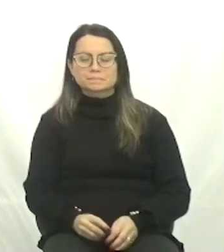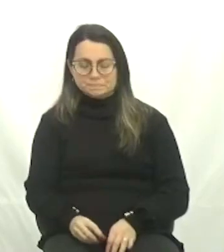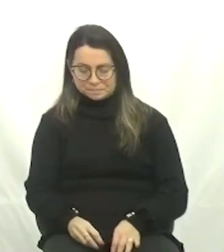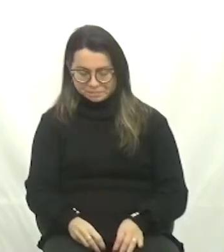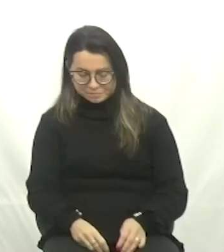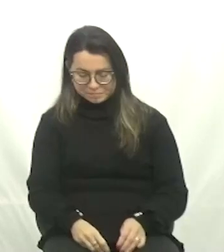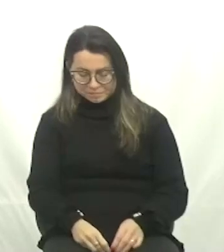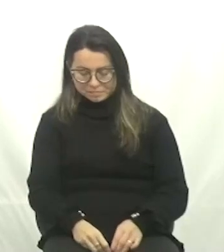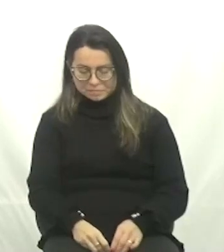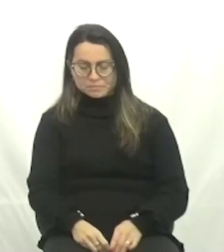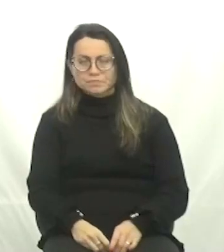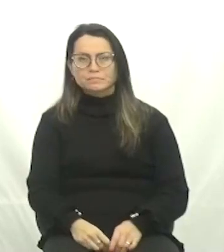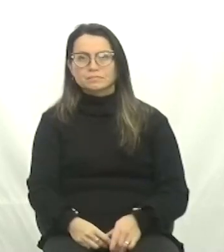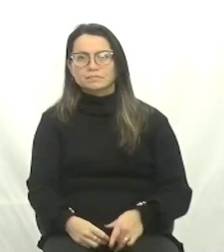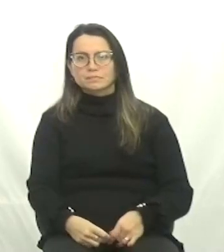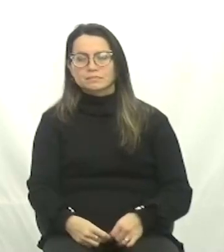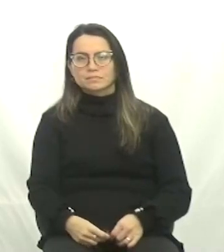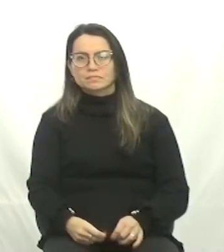Memorando